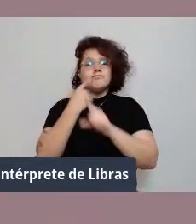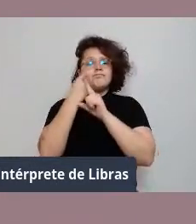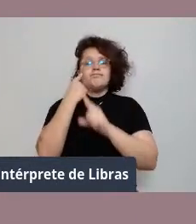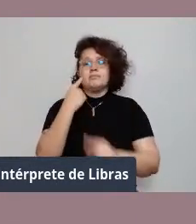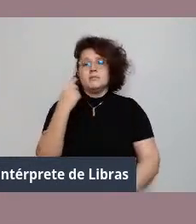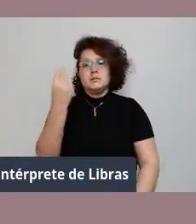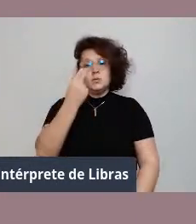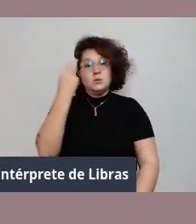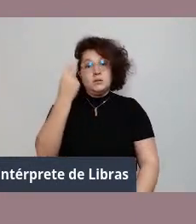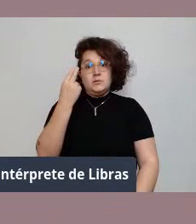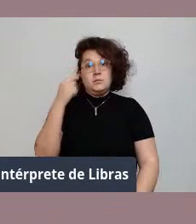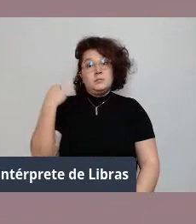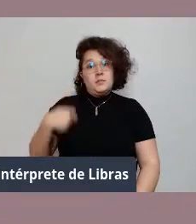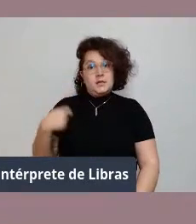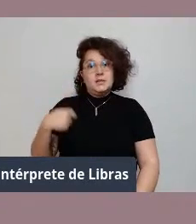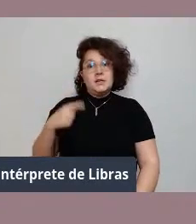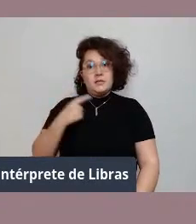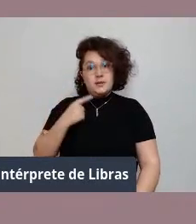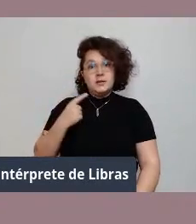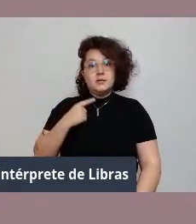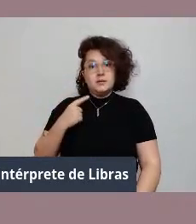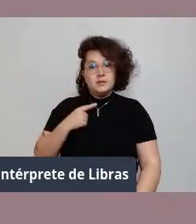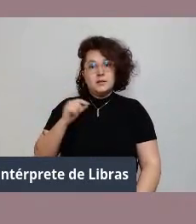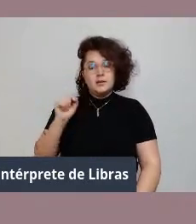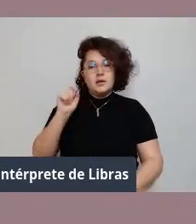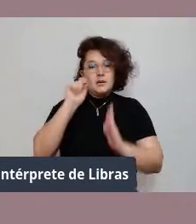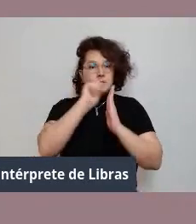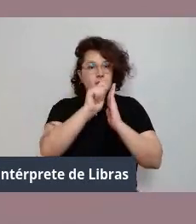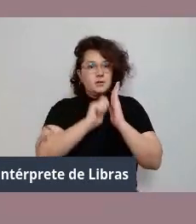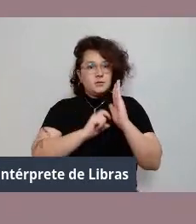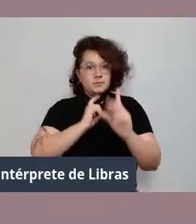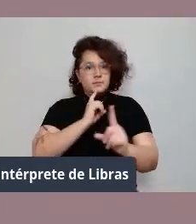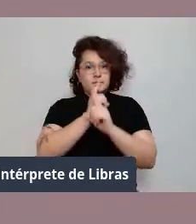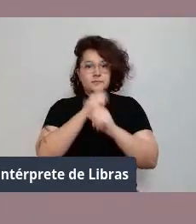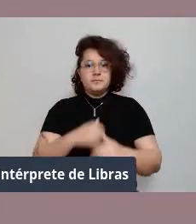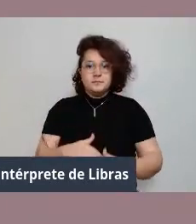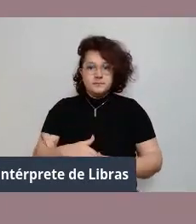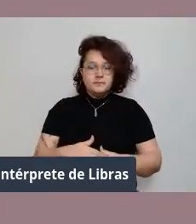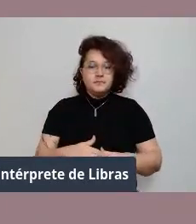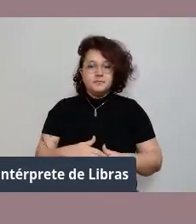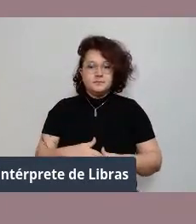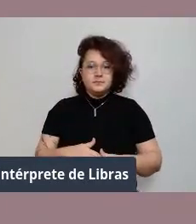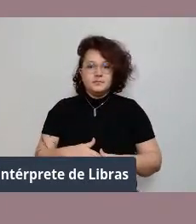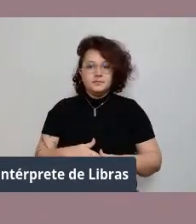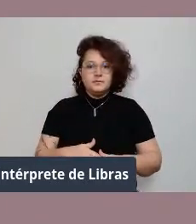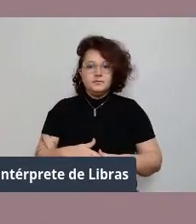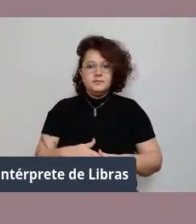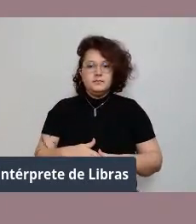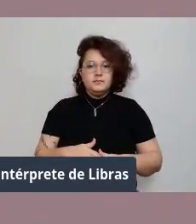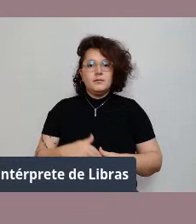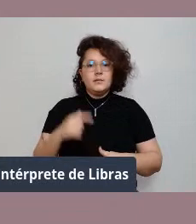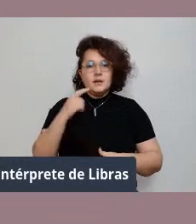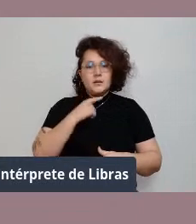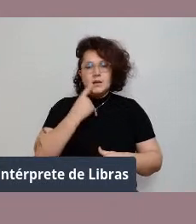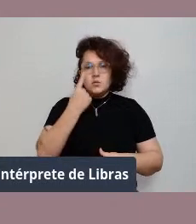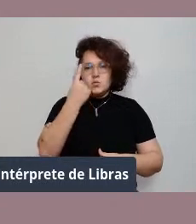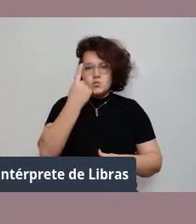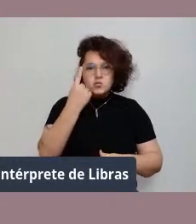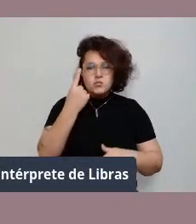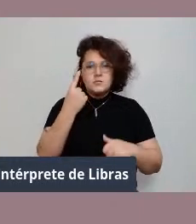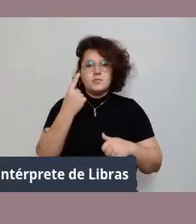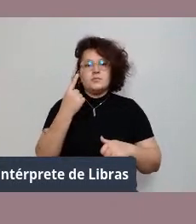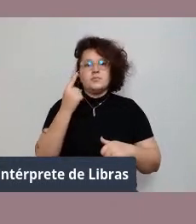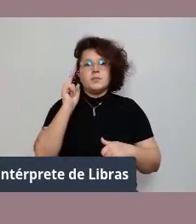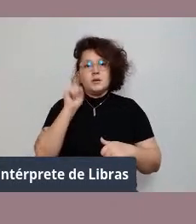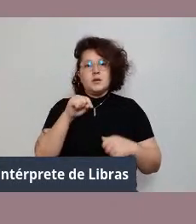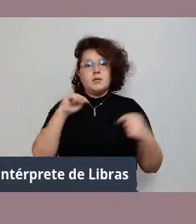encontrado com os manuscritos, porque Tem um fragmento, que tem a ver